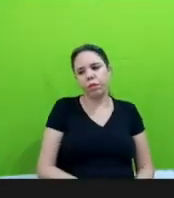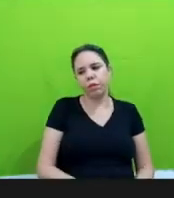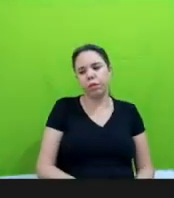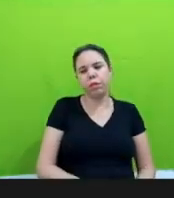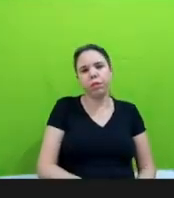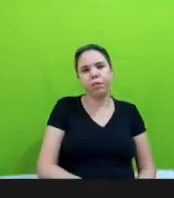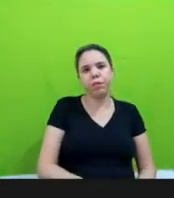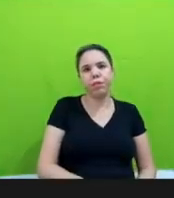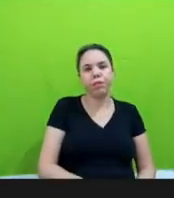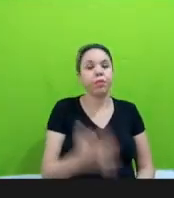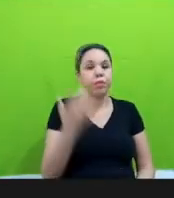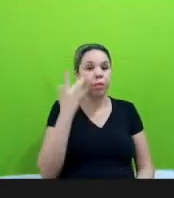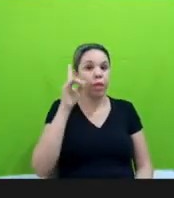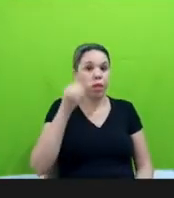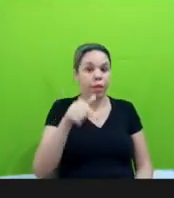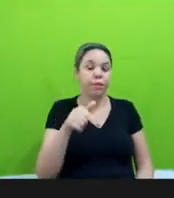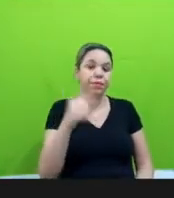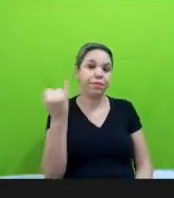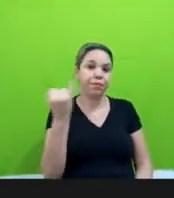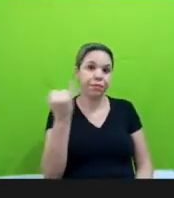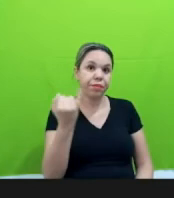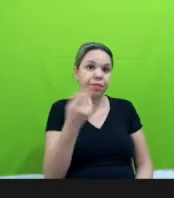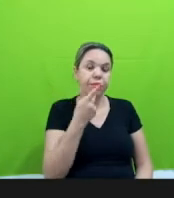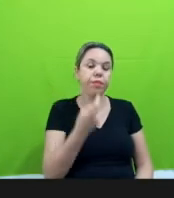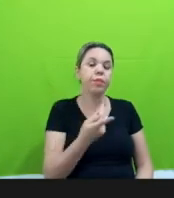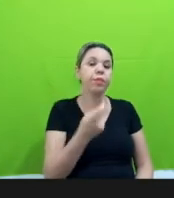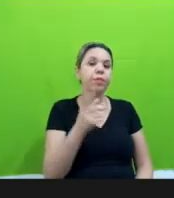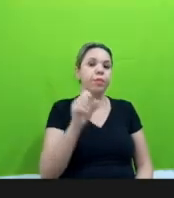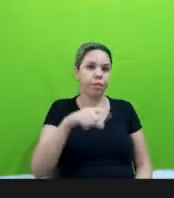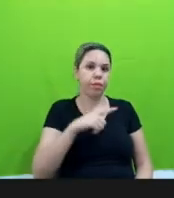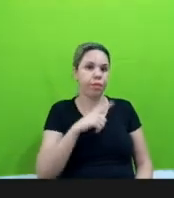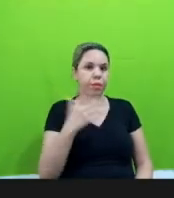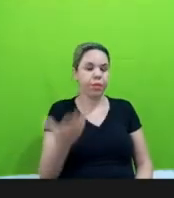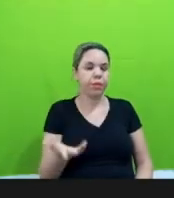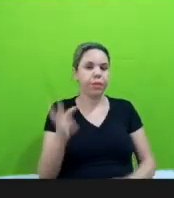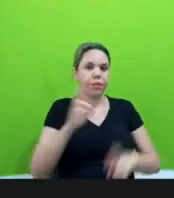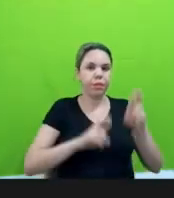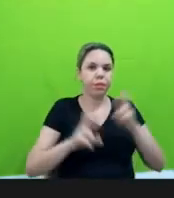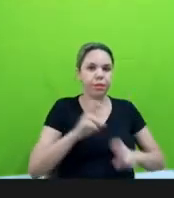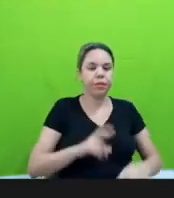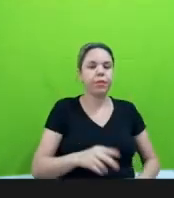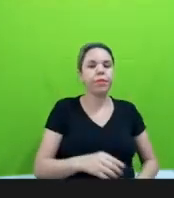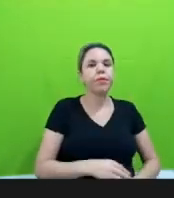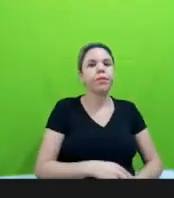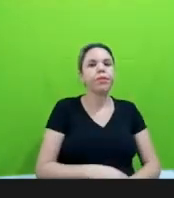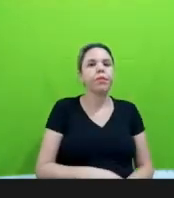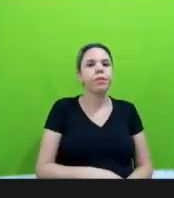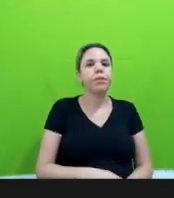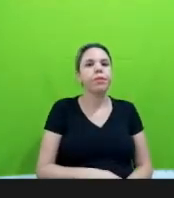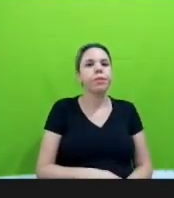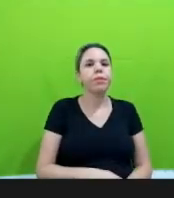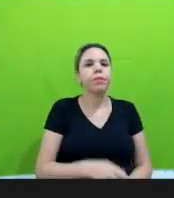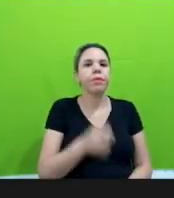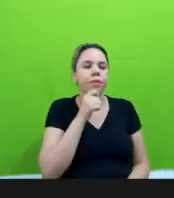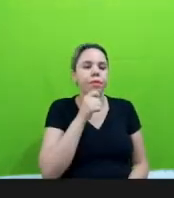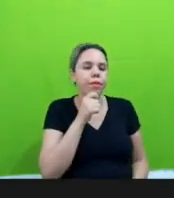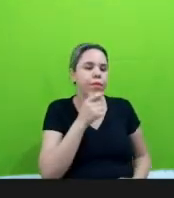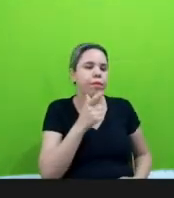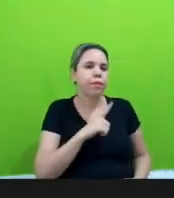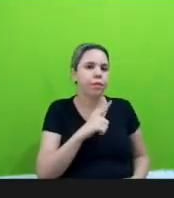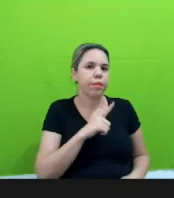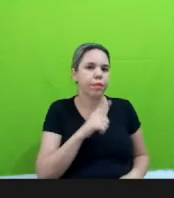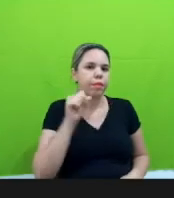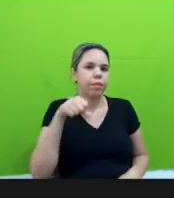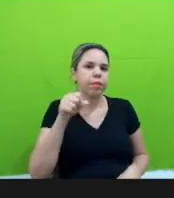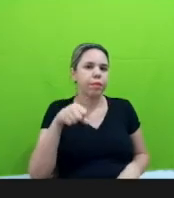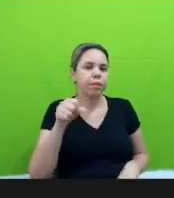eu acho que isso é uma questão importante, a NPD existe para fiscalizar, mas a gente ainda assim tem